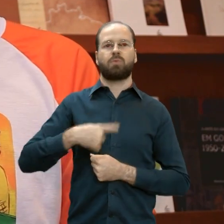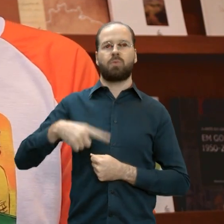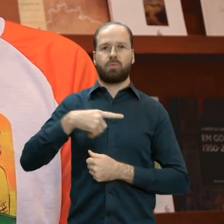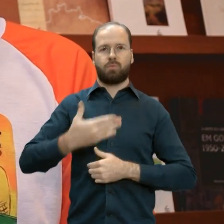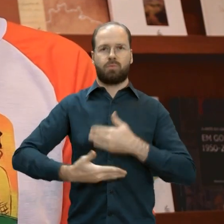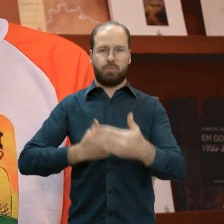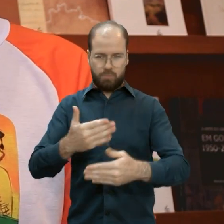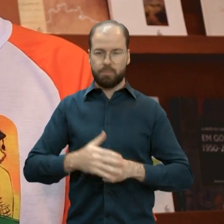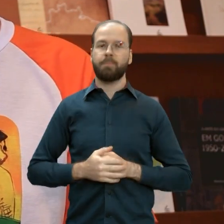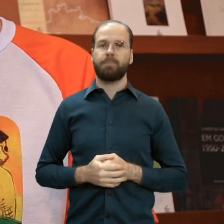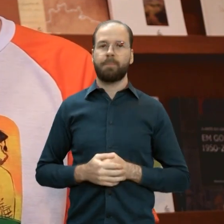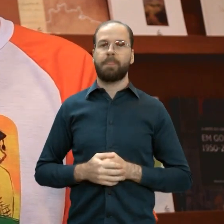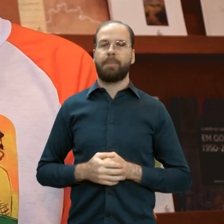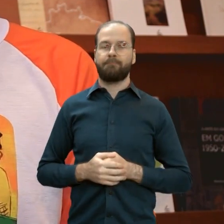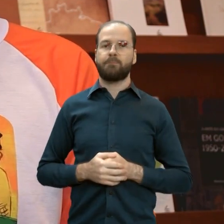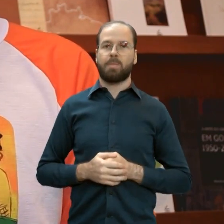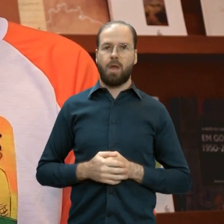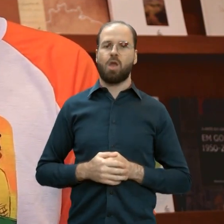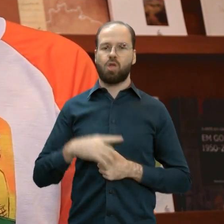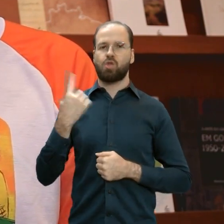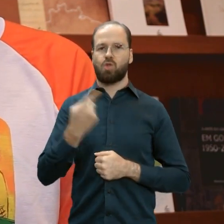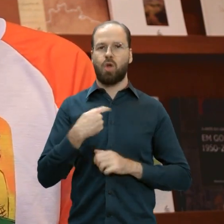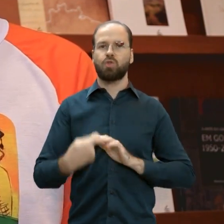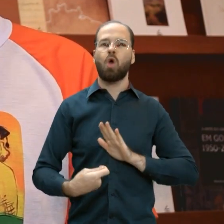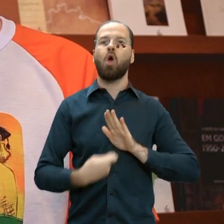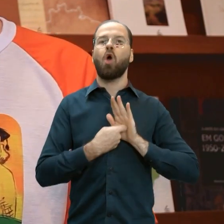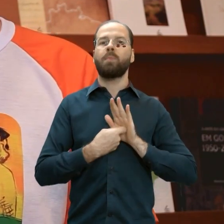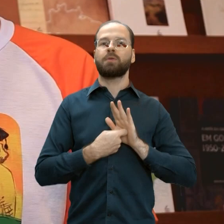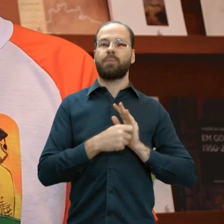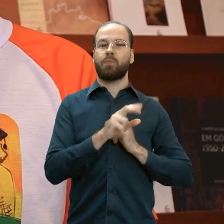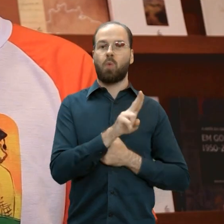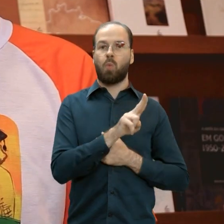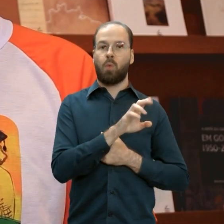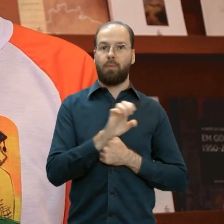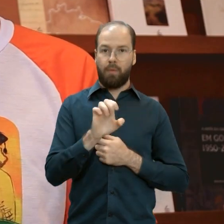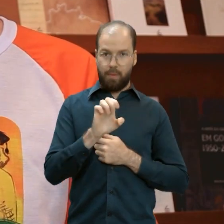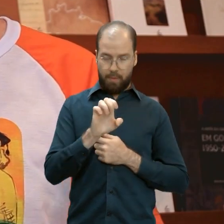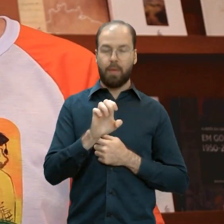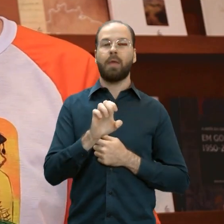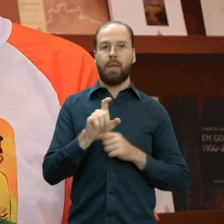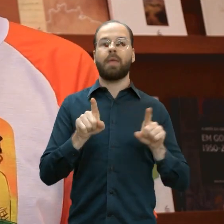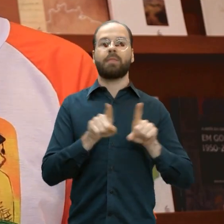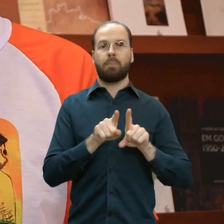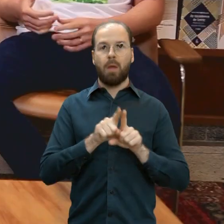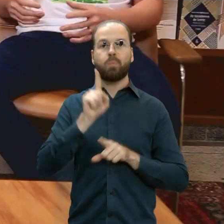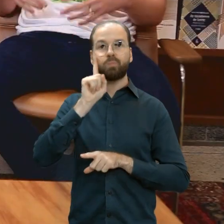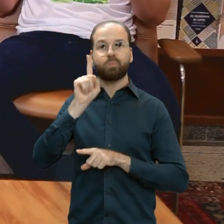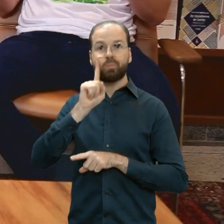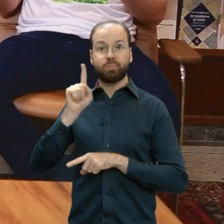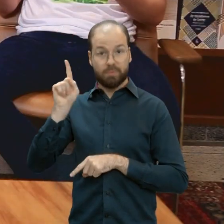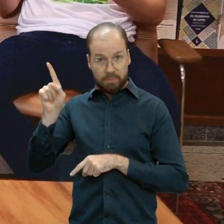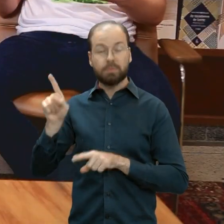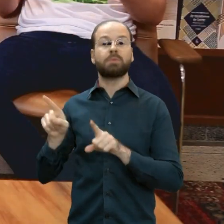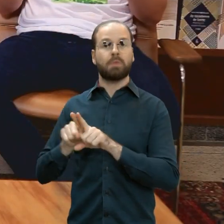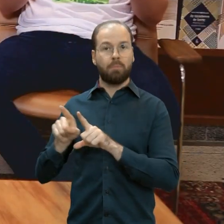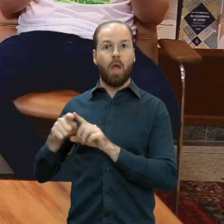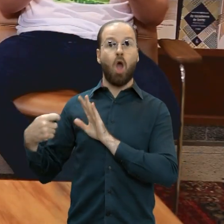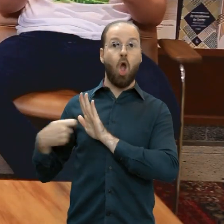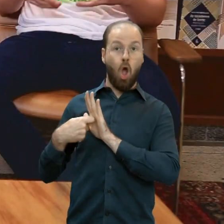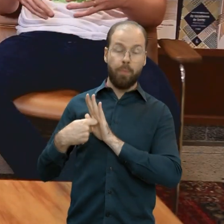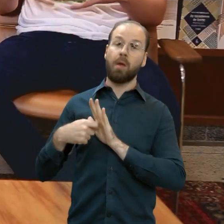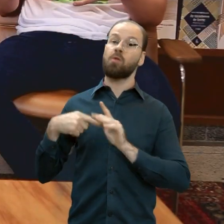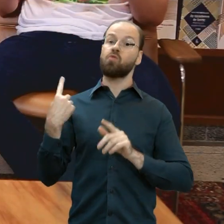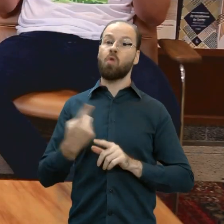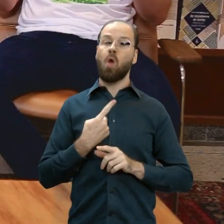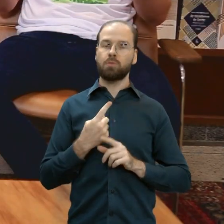Falando de outros países, né, a gente recebe muito cobrança da União Europeia, para que a gente, os Estados Unidos também, para que a gente demonstre que a nossa